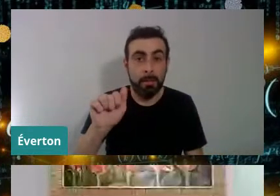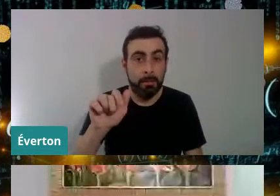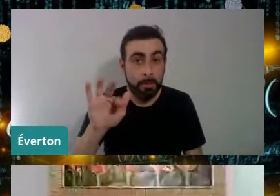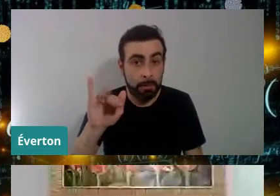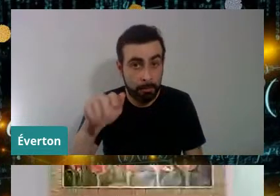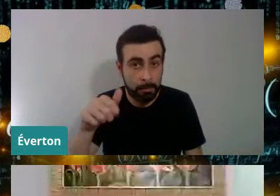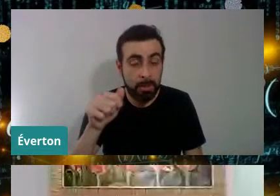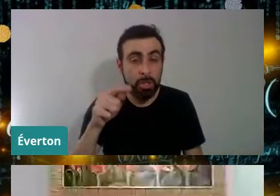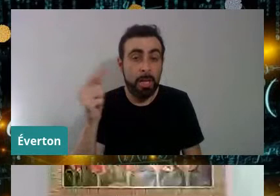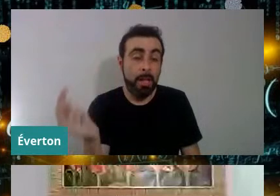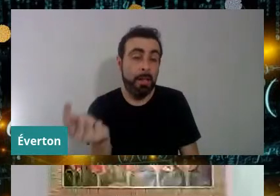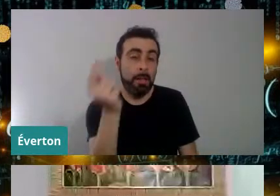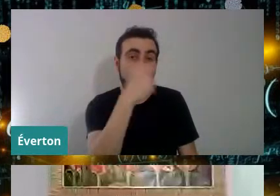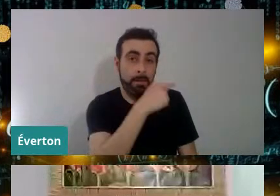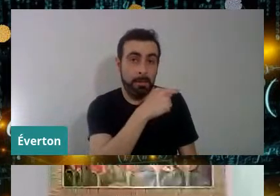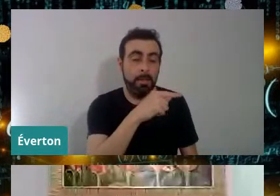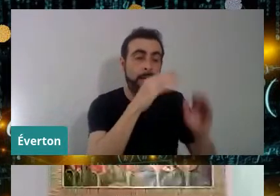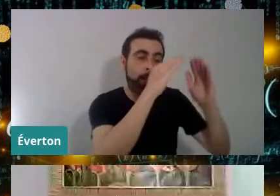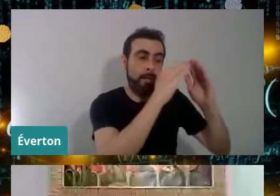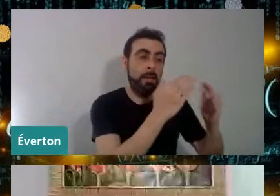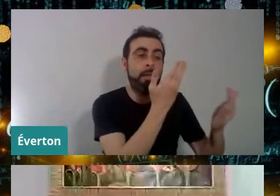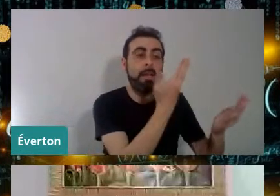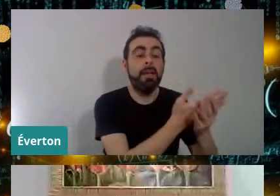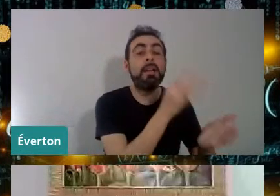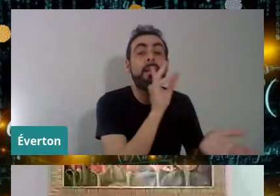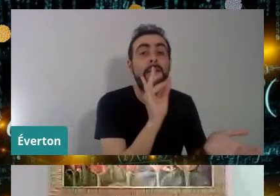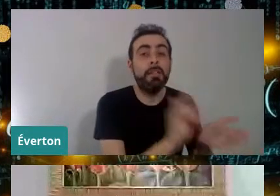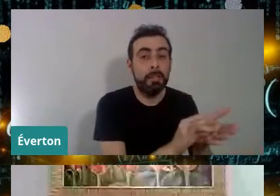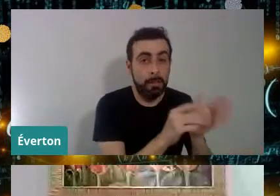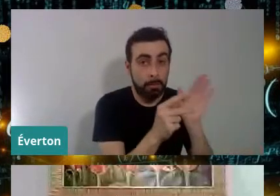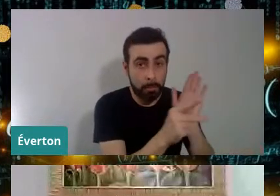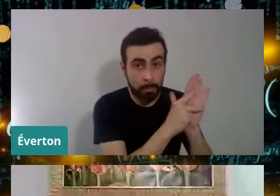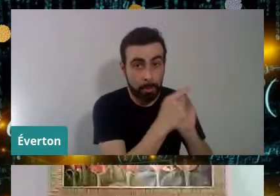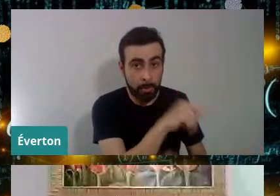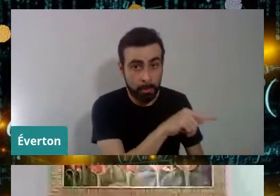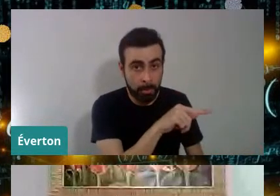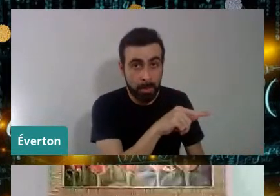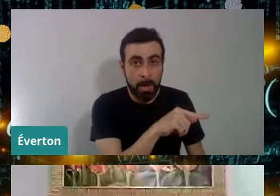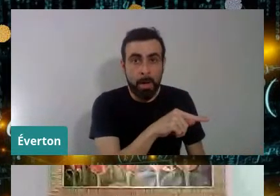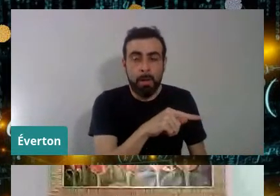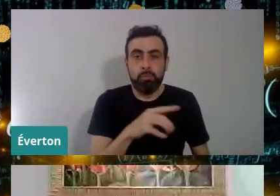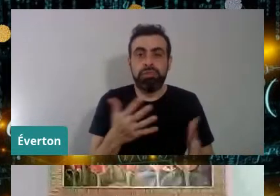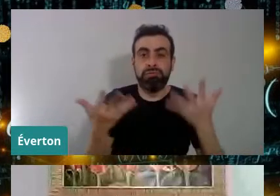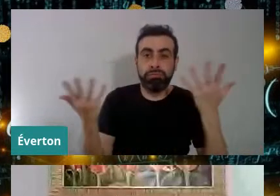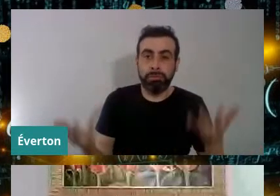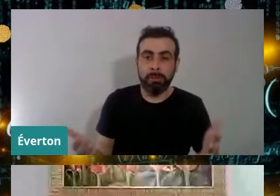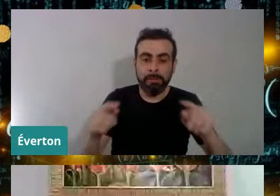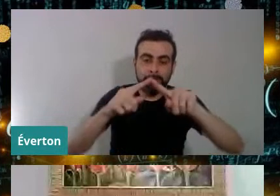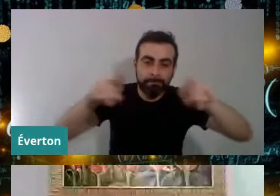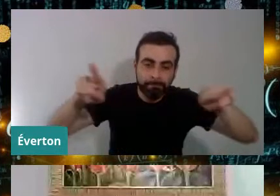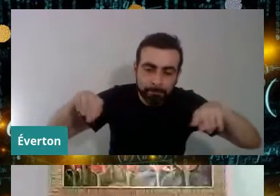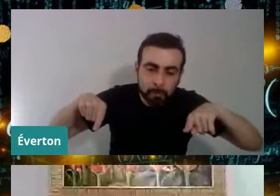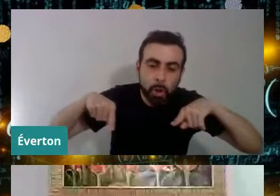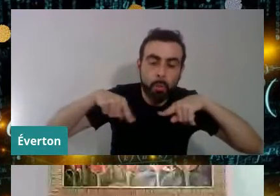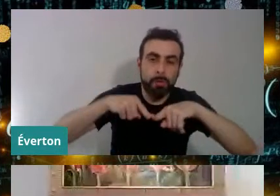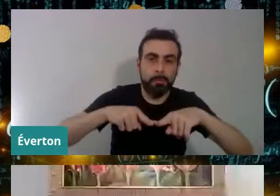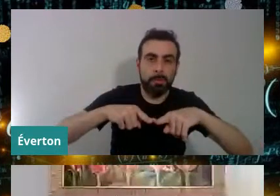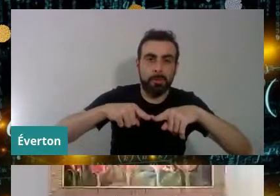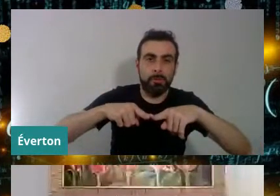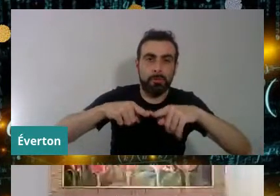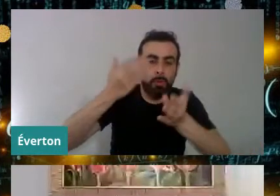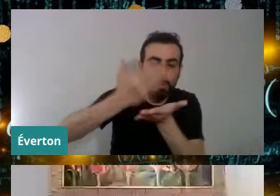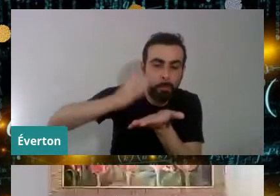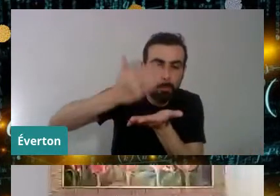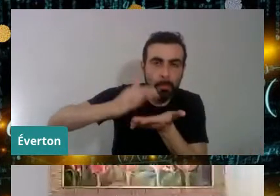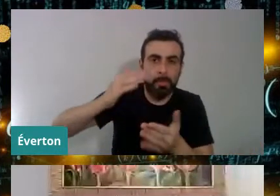ginásio de aplicação da Fafisa. Isso. Não é isso? Exatamente. Era o ginásio estadual de aplicação. E